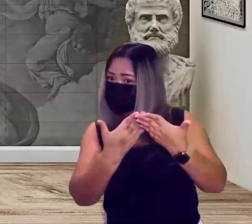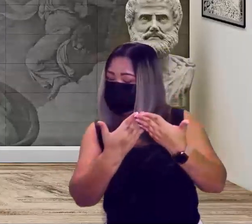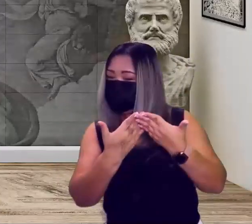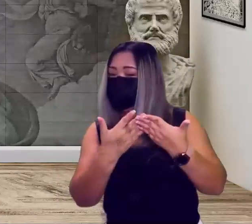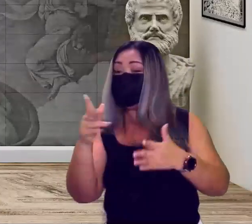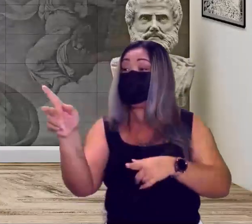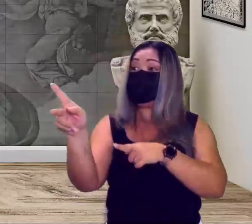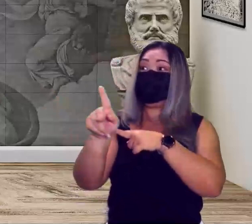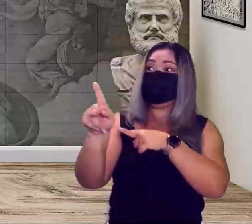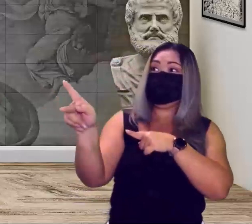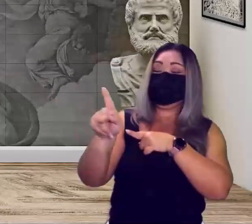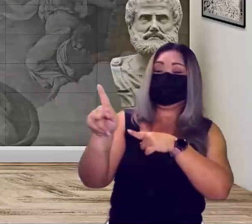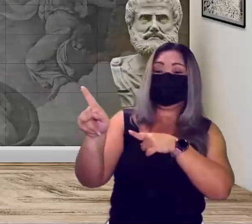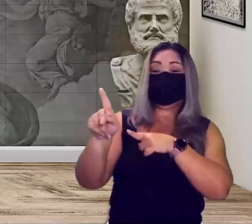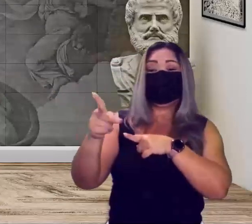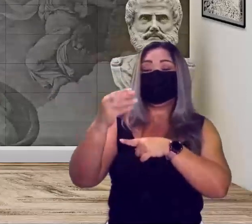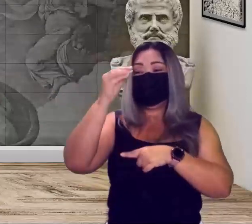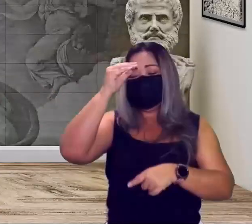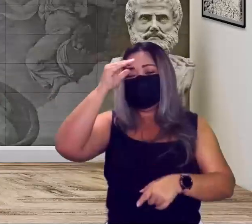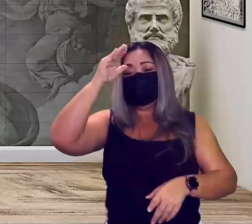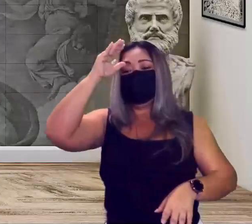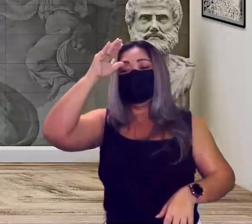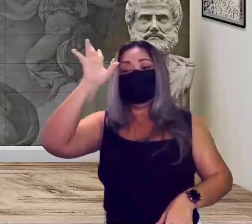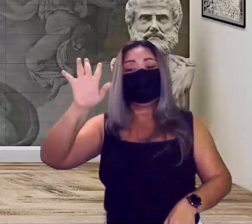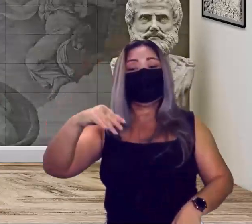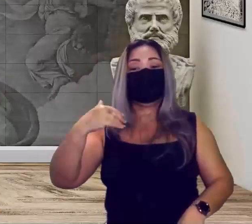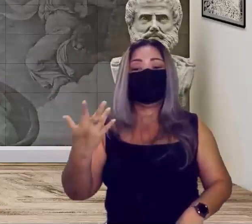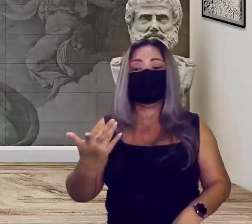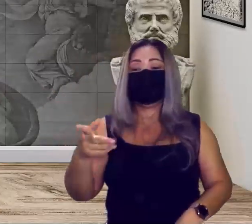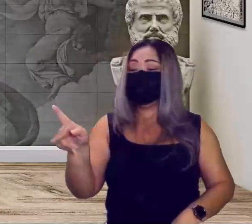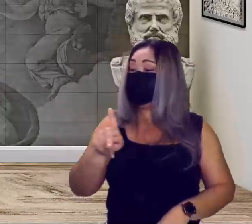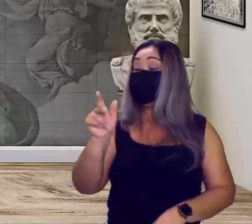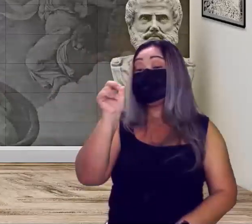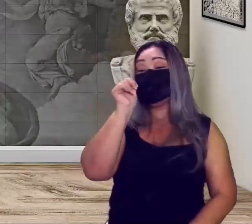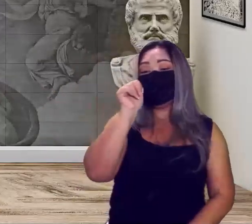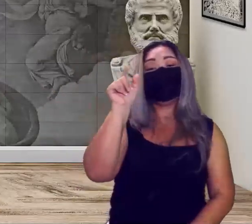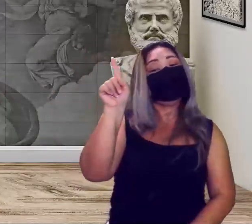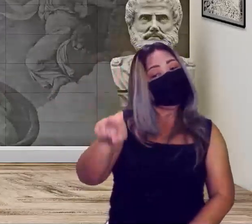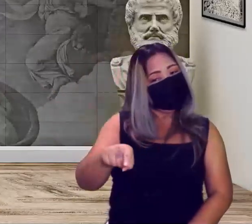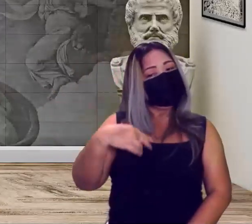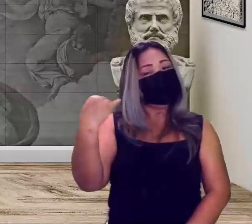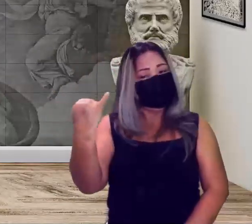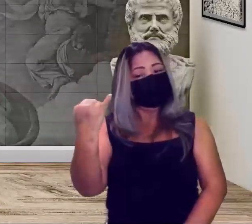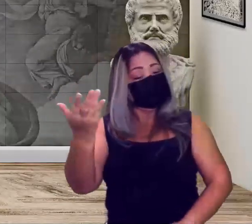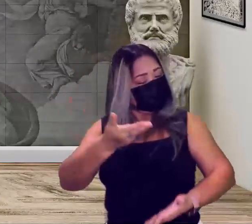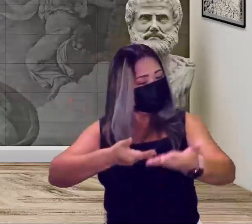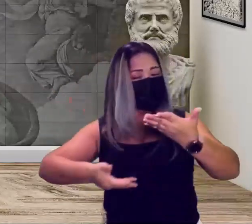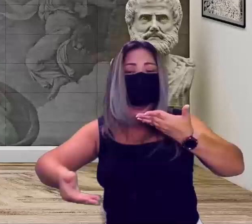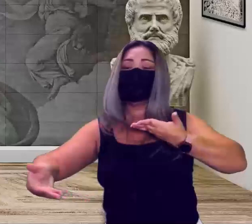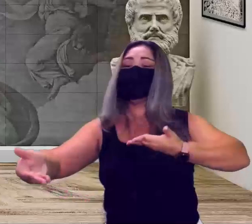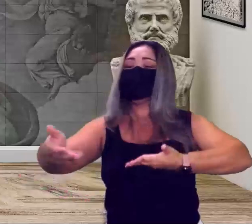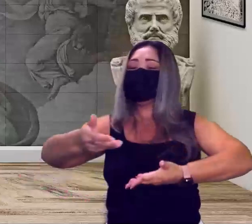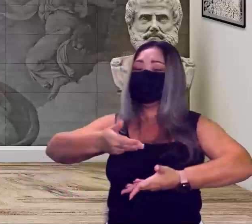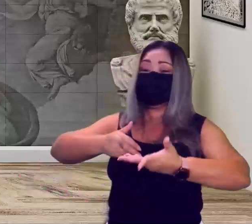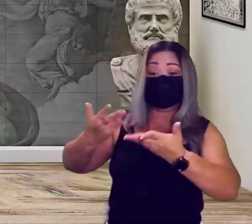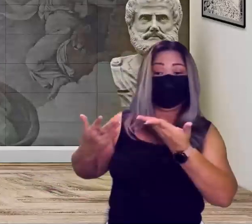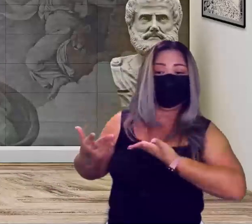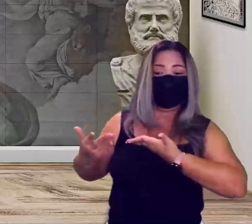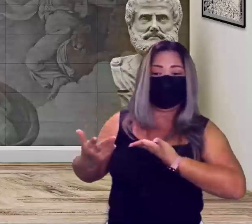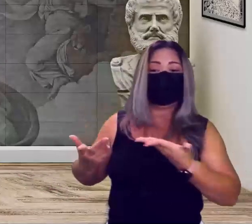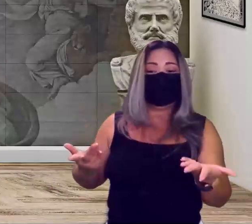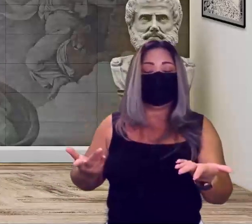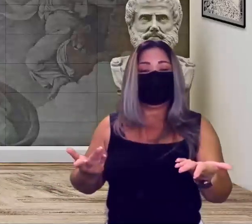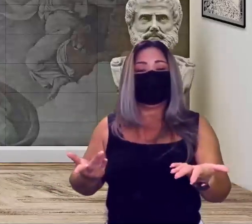os professores, o conhecimento, as professoras são importantes no nosso meio, né? Essa interação, os amigos,